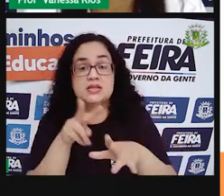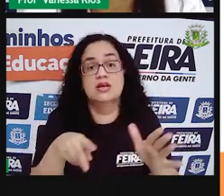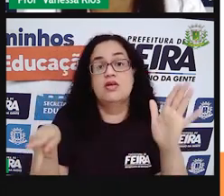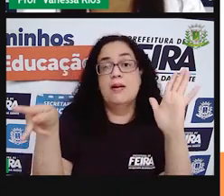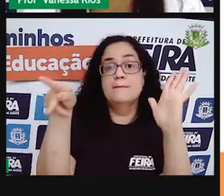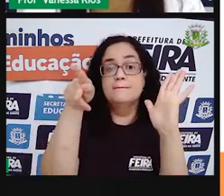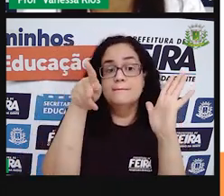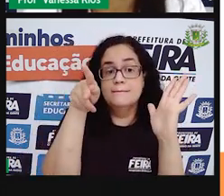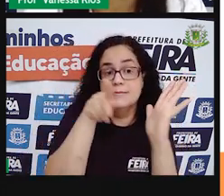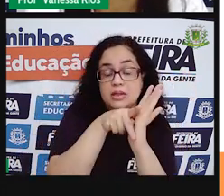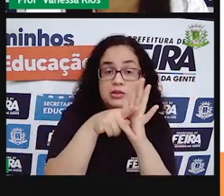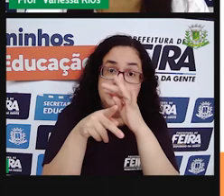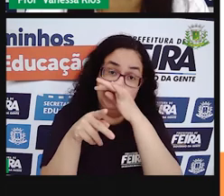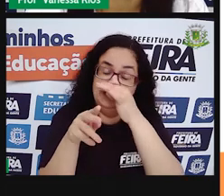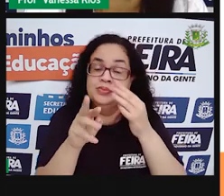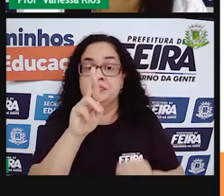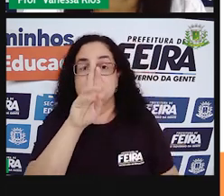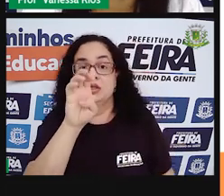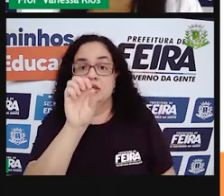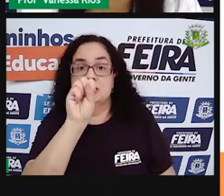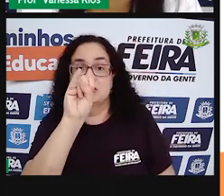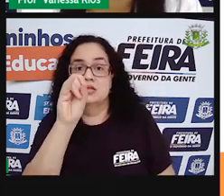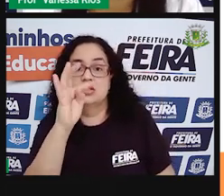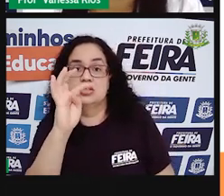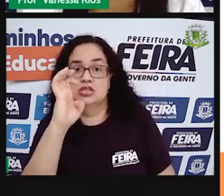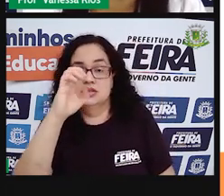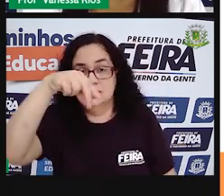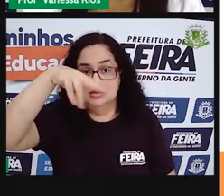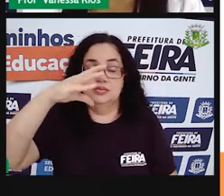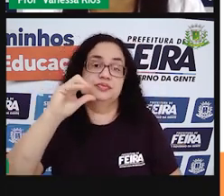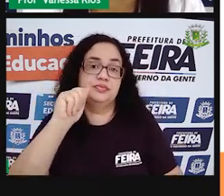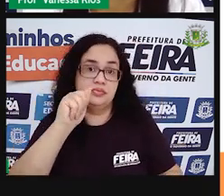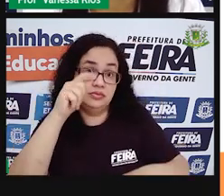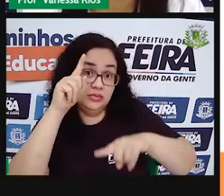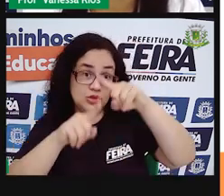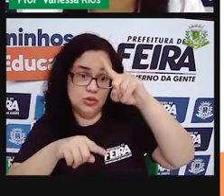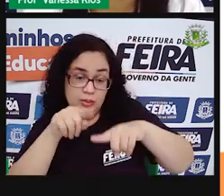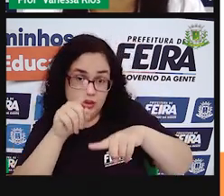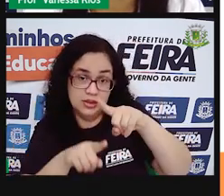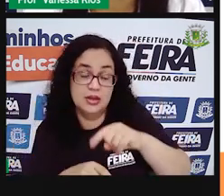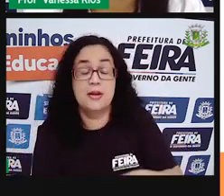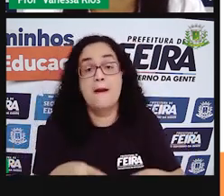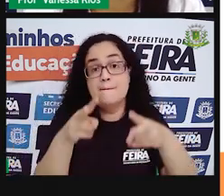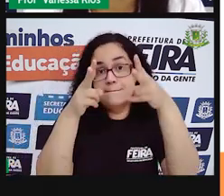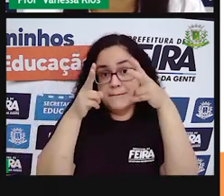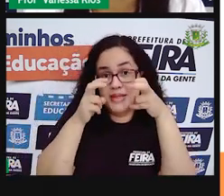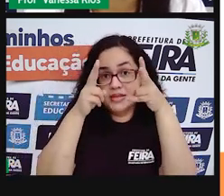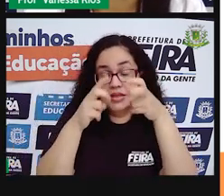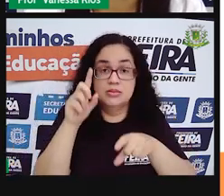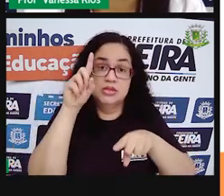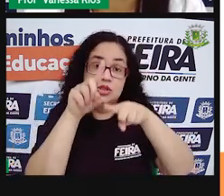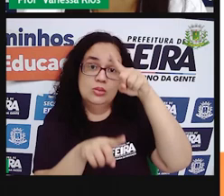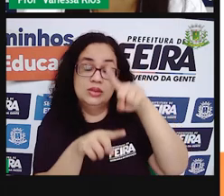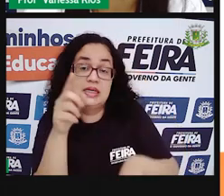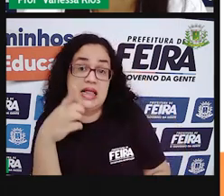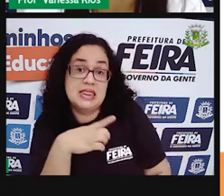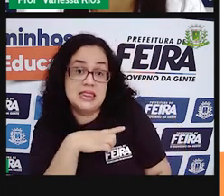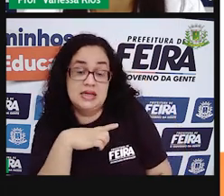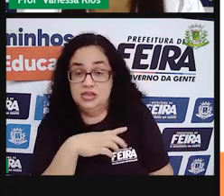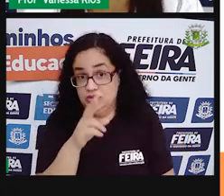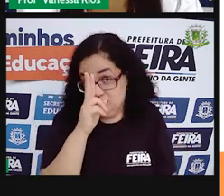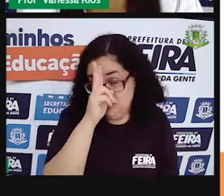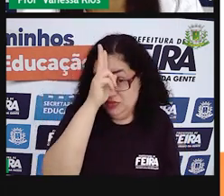propriedade, a propriedade da resistência dos materiais. Porque a gente percebe que os materiais possuem